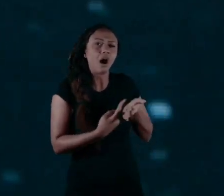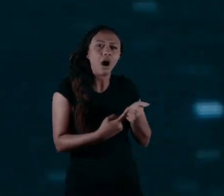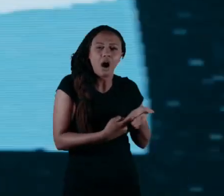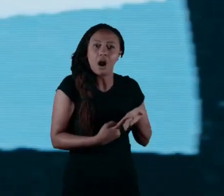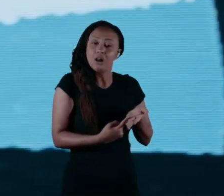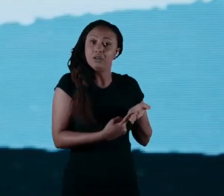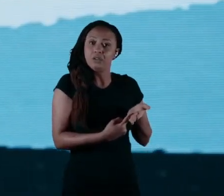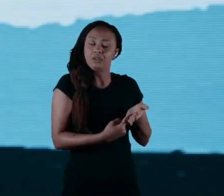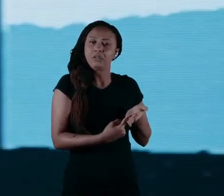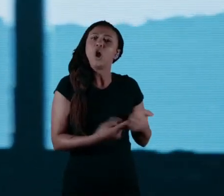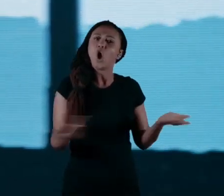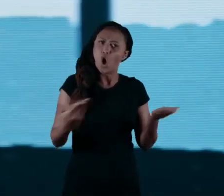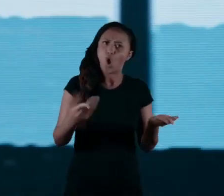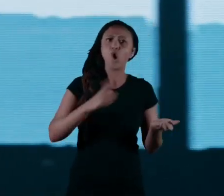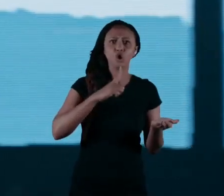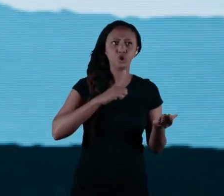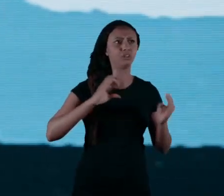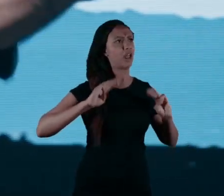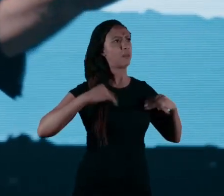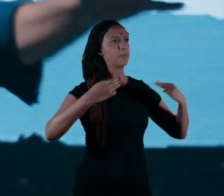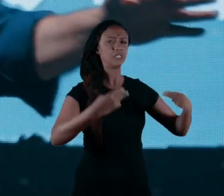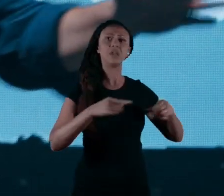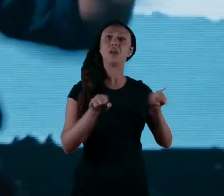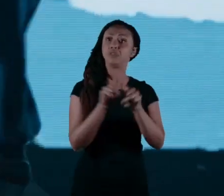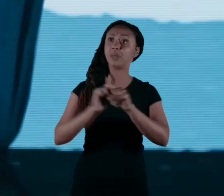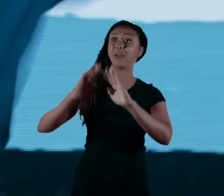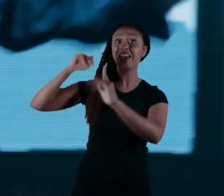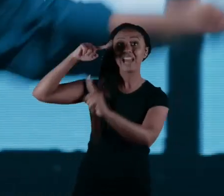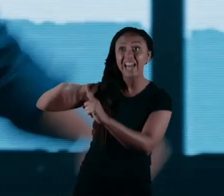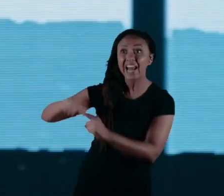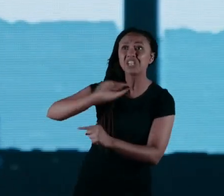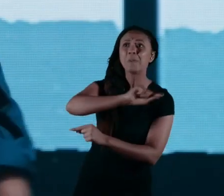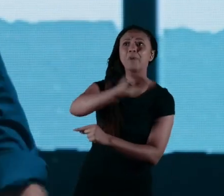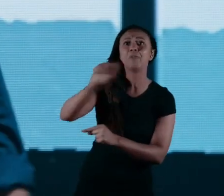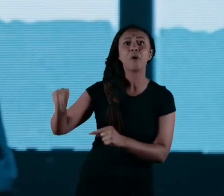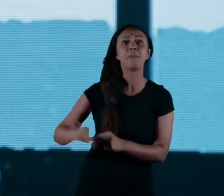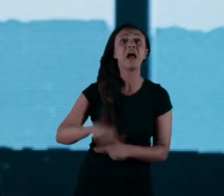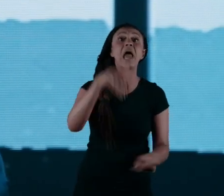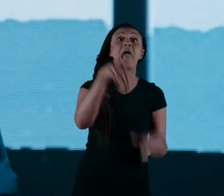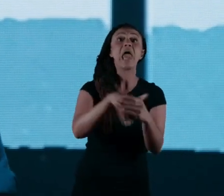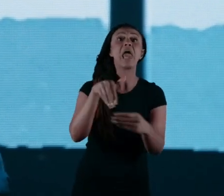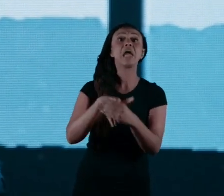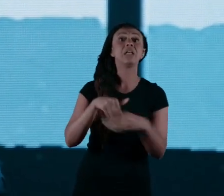existem ministérios grandes aí que se vendem em todas as eleições,